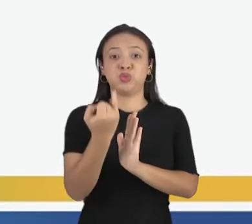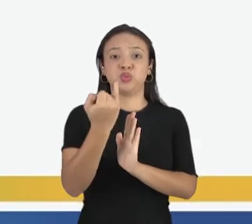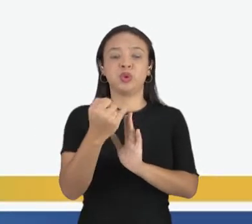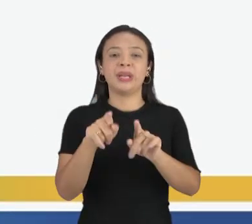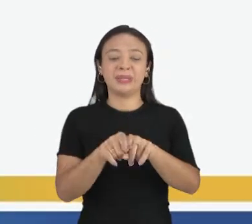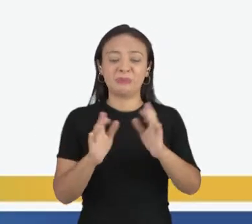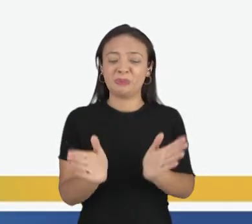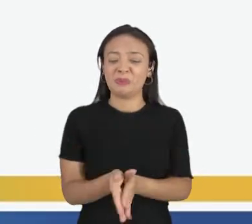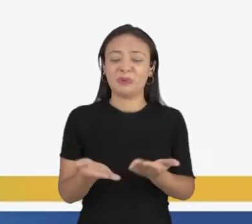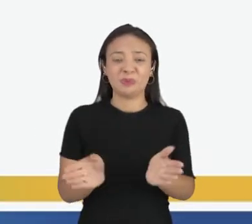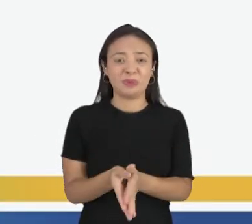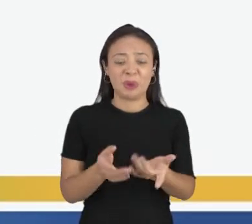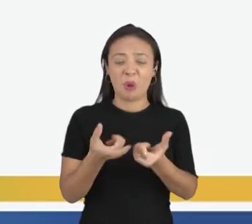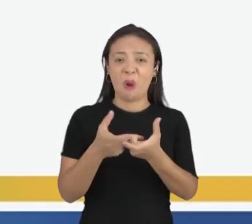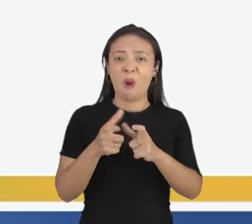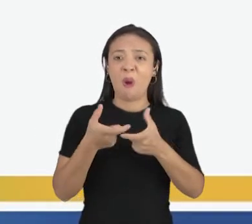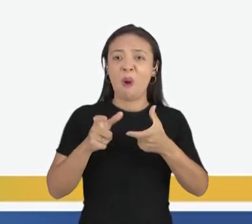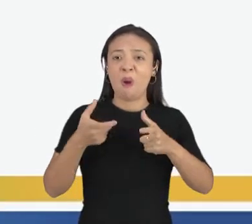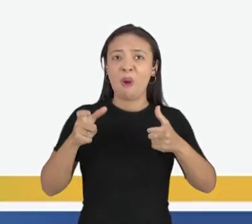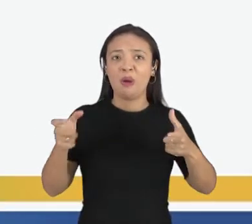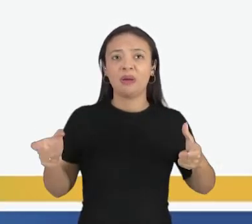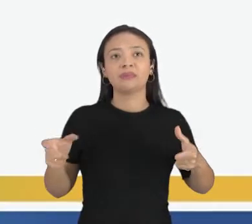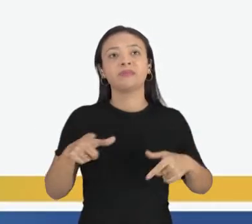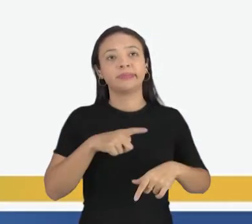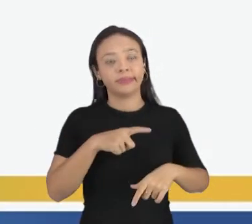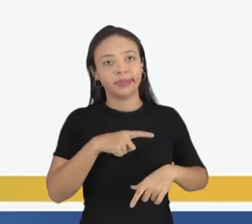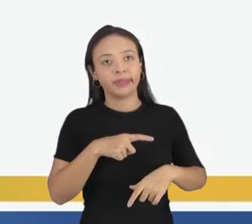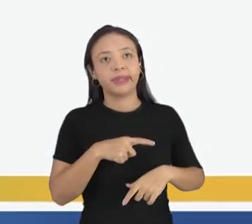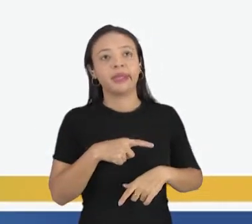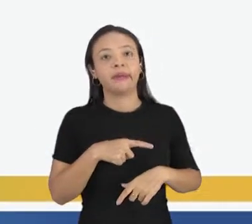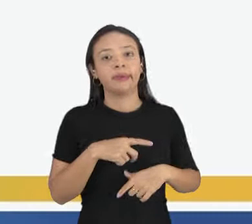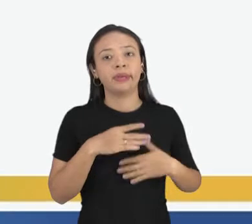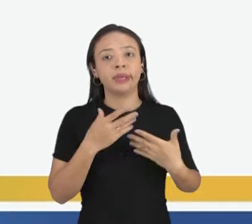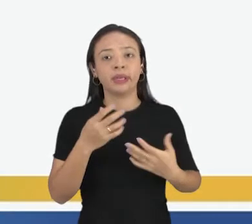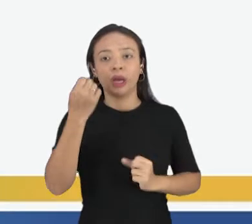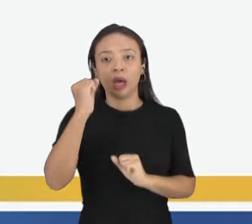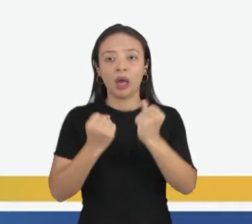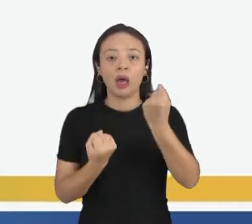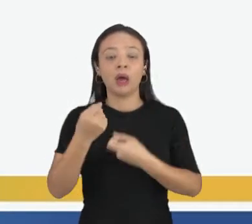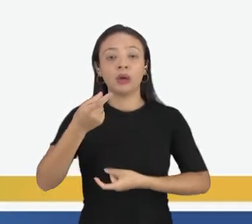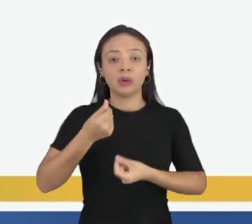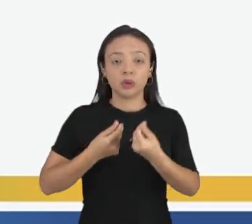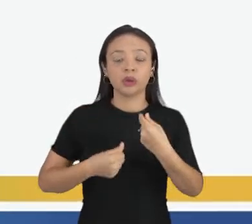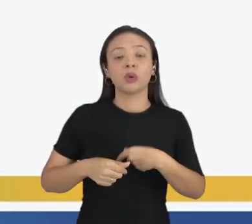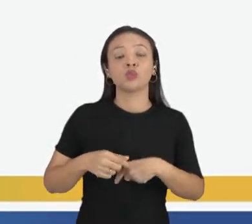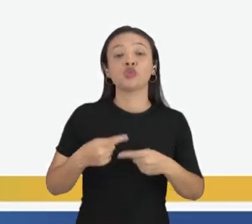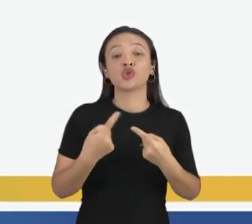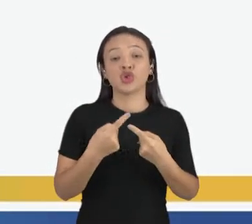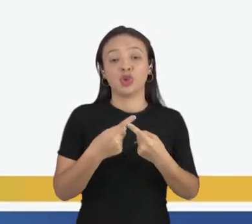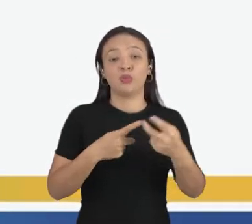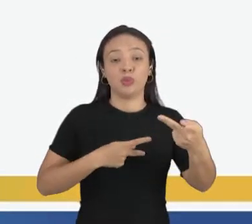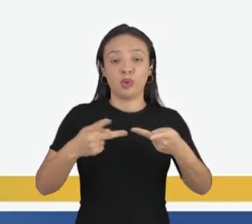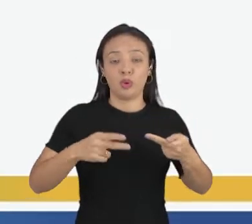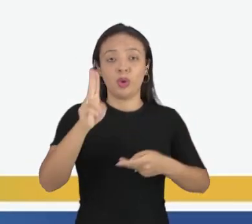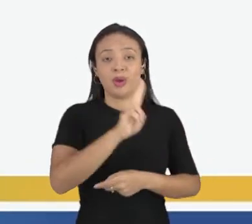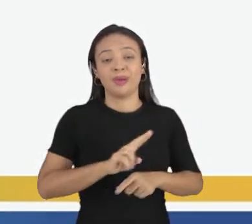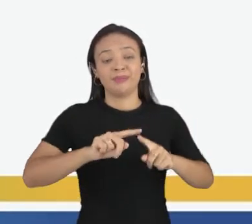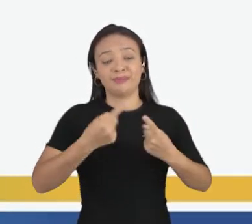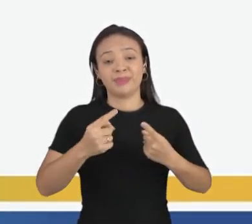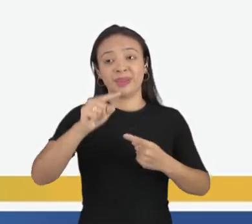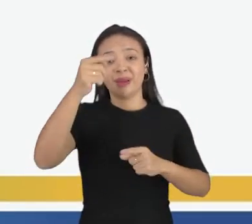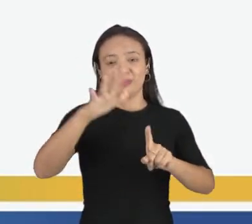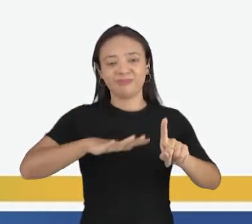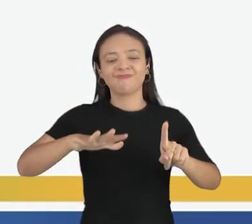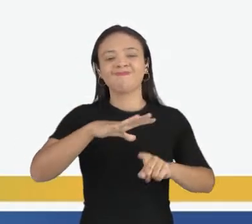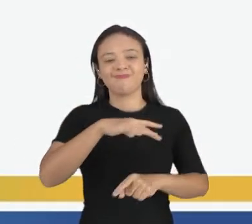muito grande, então assim, a gente tem esse milagre econômico, né, da industrialização desse modelo empregado, mas depois a sociedade veio sentir,